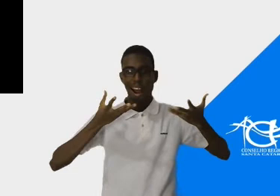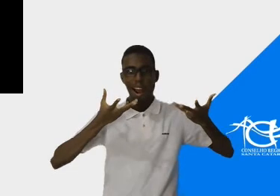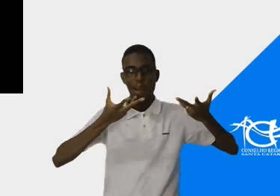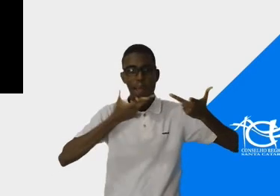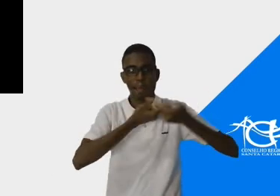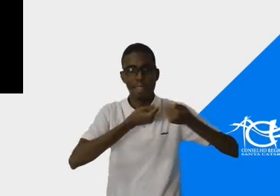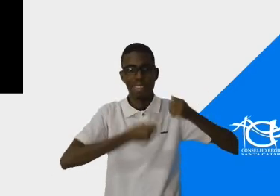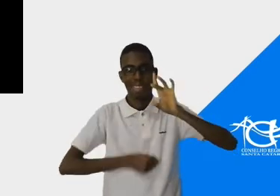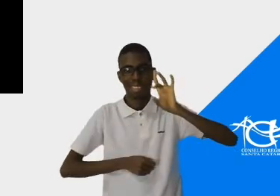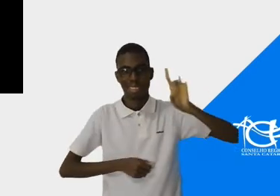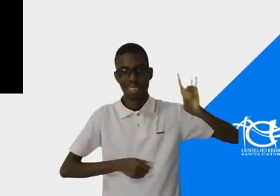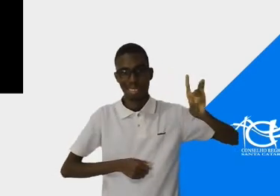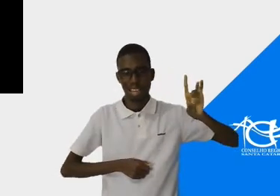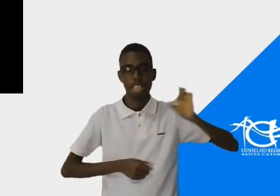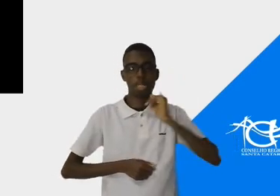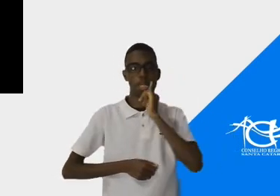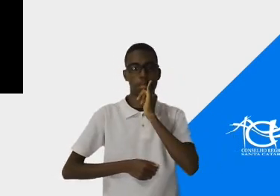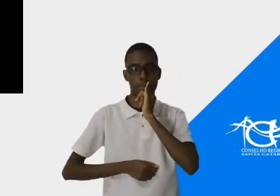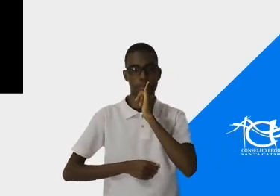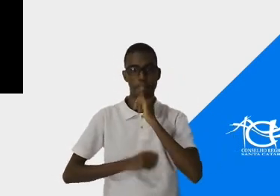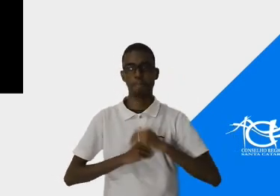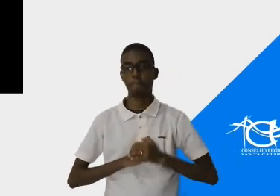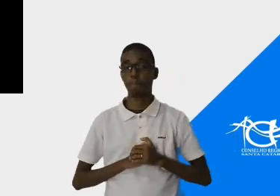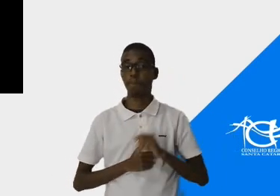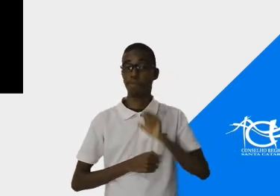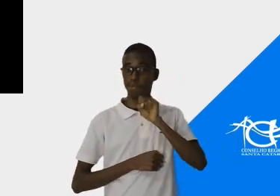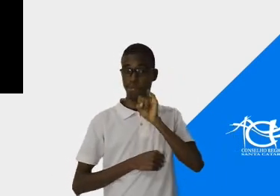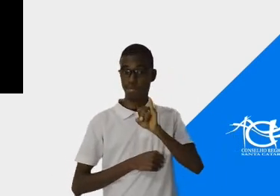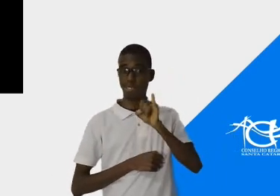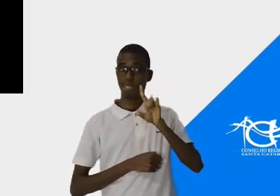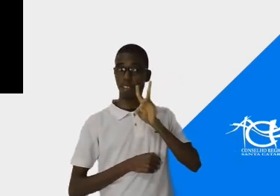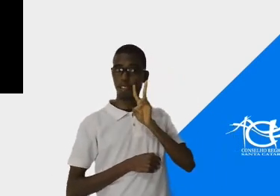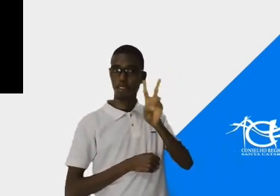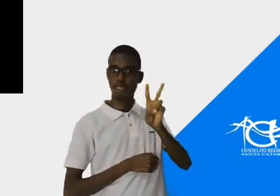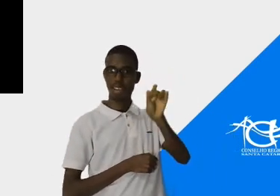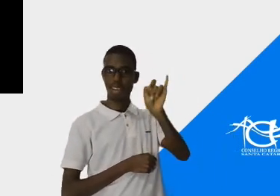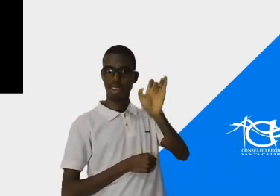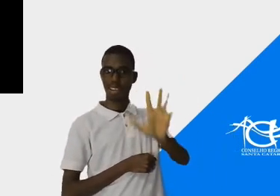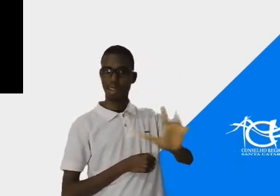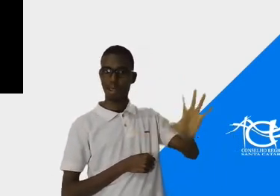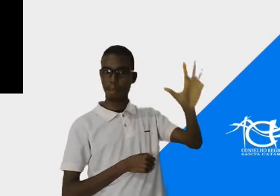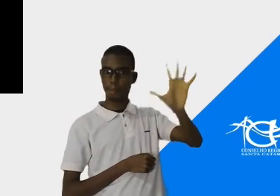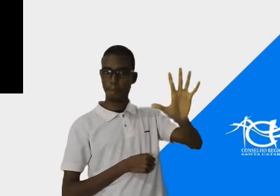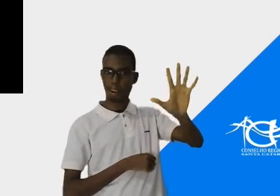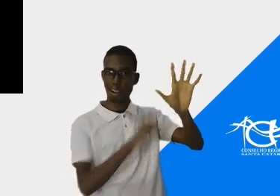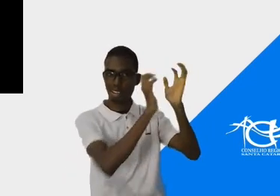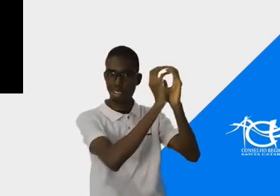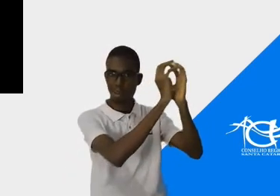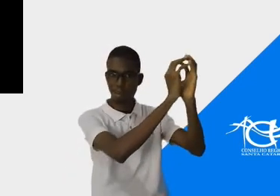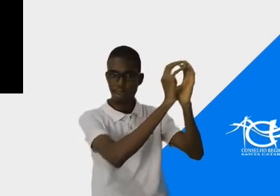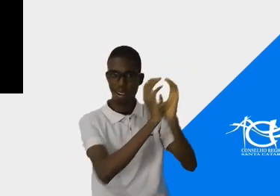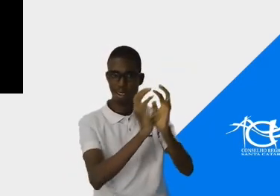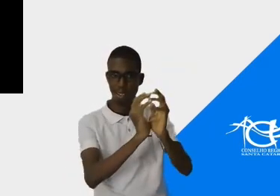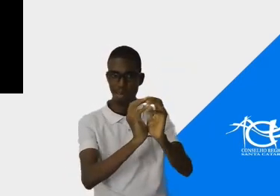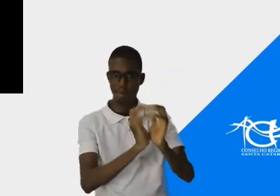Então, por exemplo, se observarmos, por exemplo, aqui na primeira imagem,